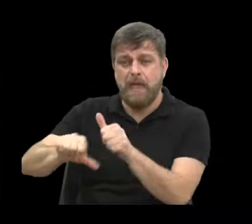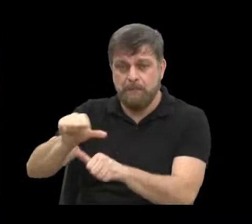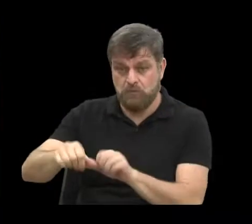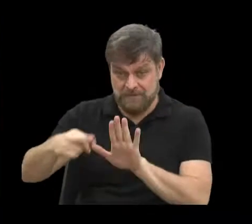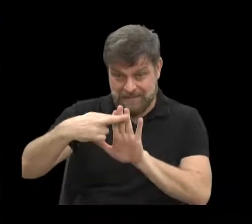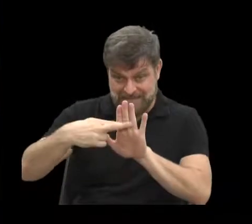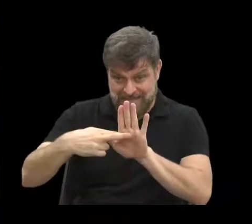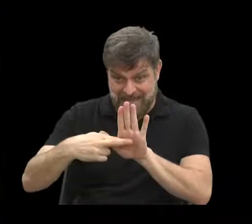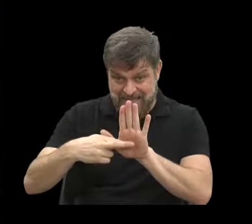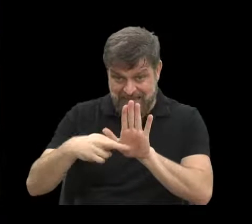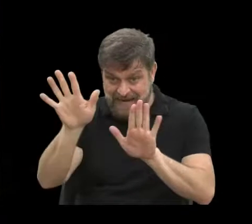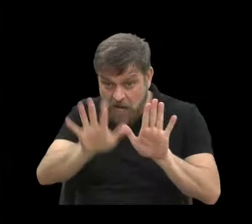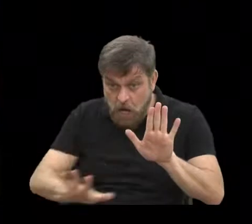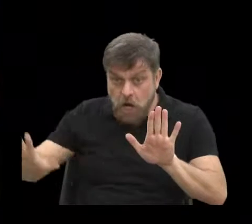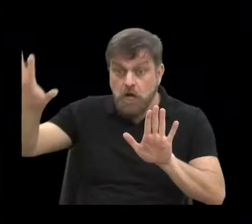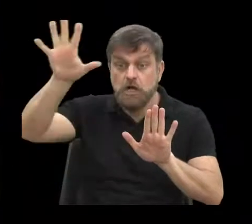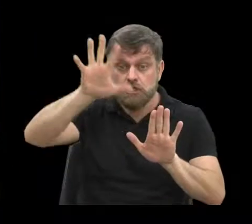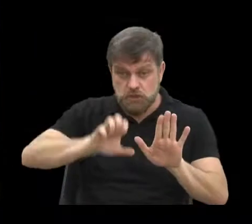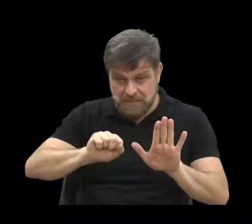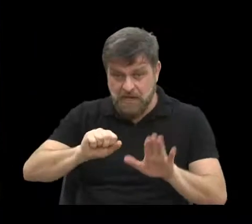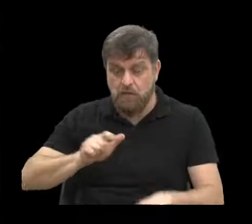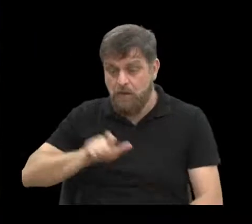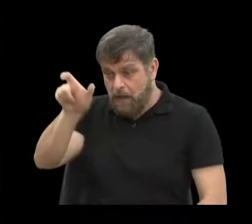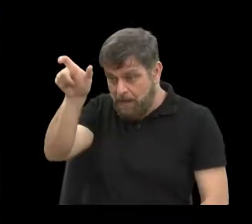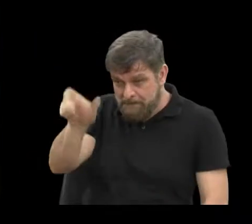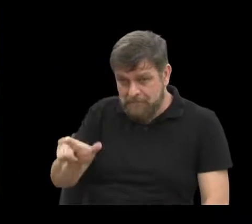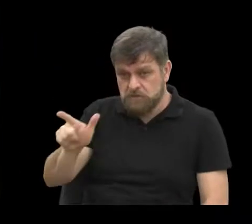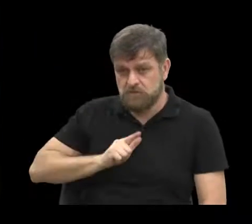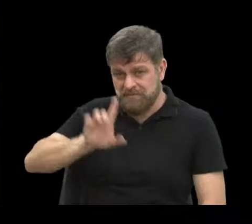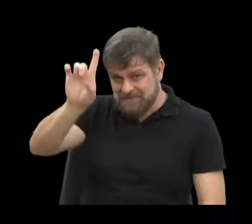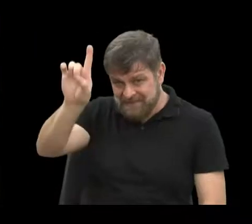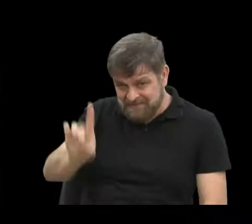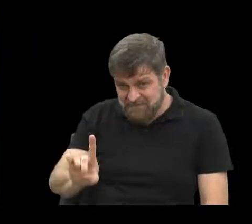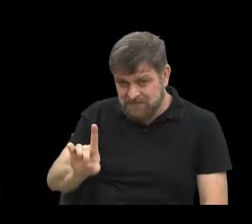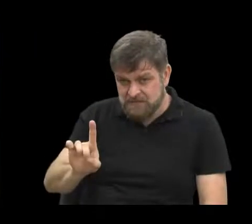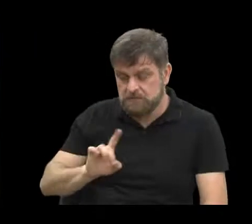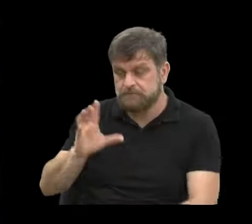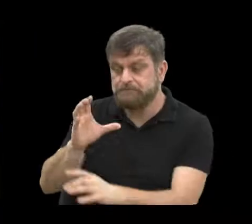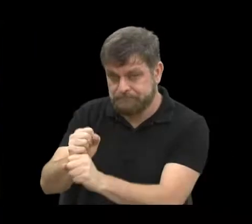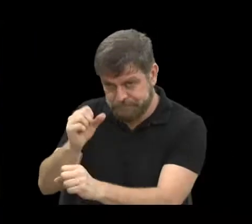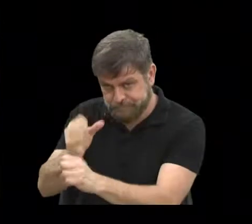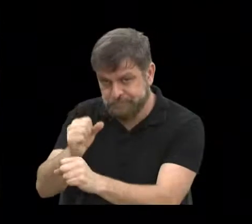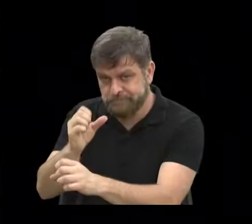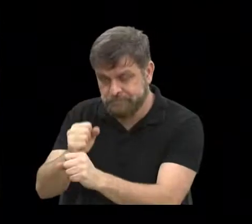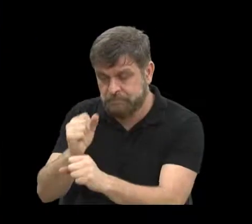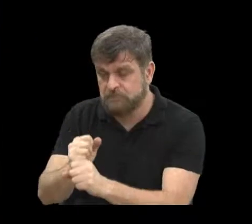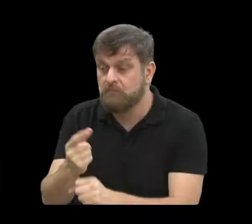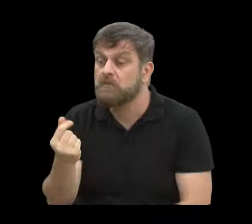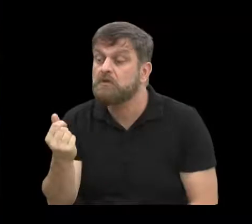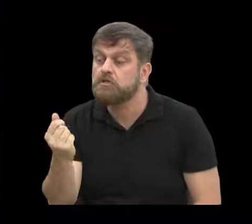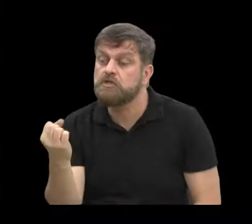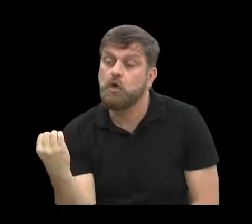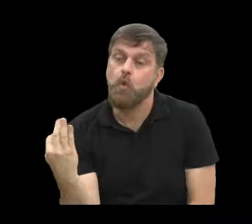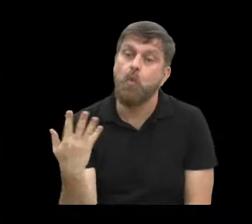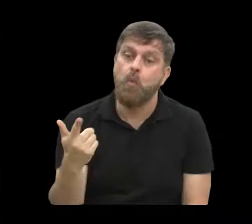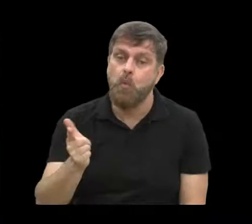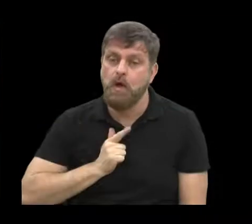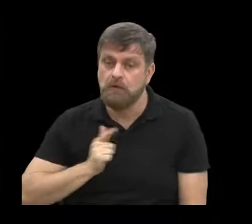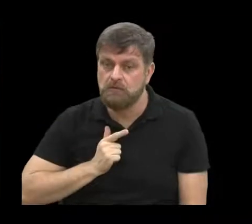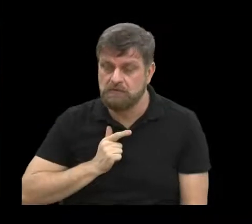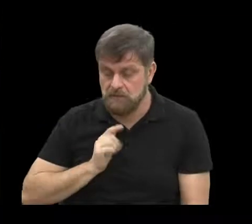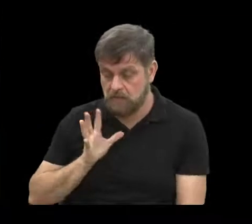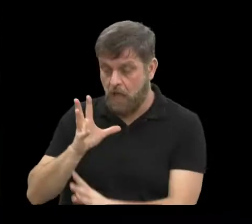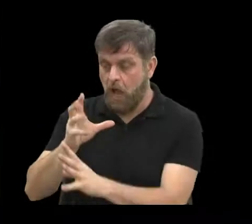regra geral, a renda de uma pessoa com deficiência entra no cálculo, né, da per capita, na hora de